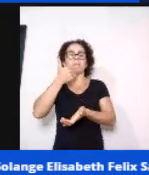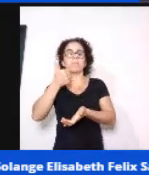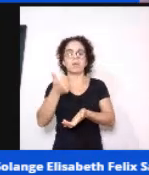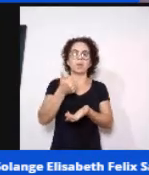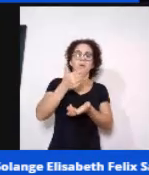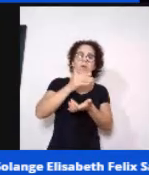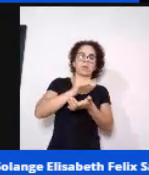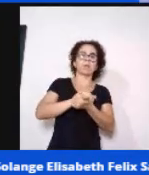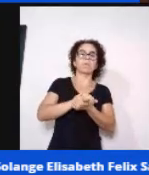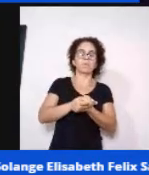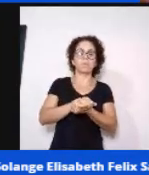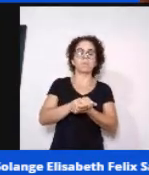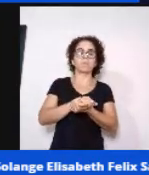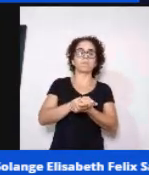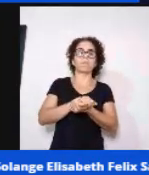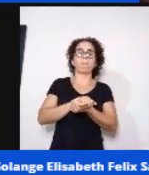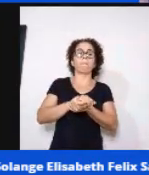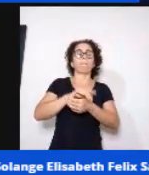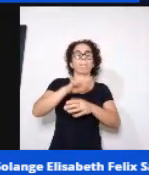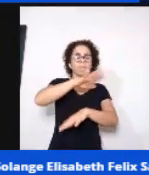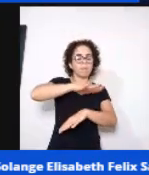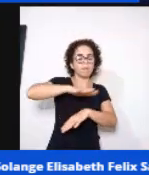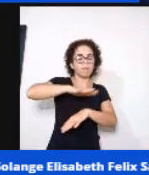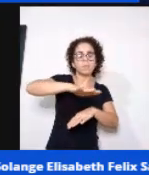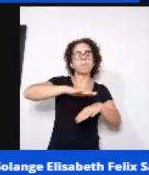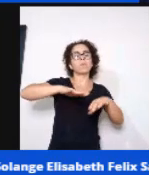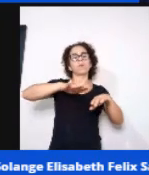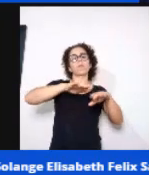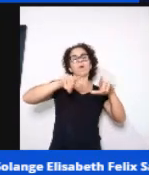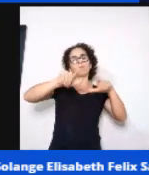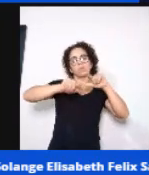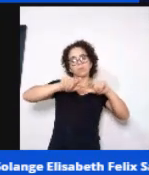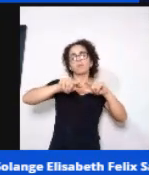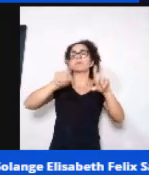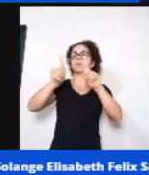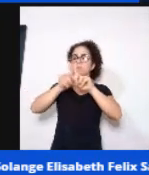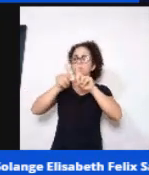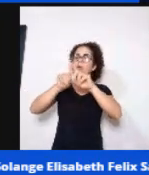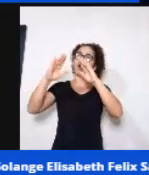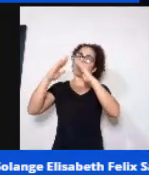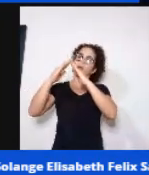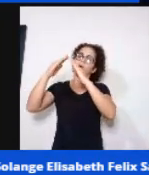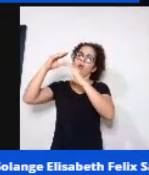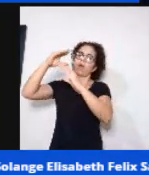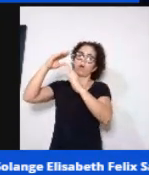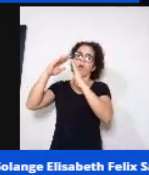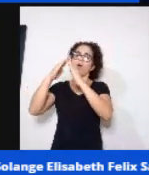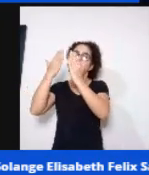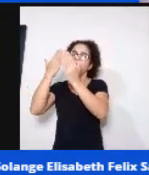produção, né, dentro do meu ambiente de trabalho, dentro de casa. Mais um.